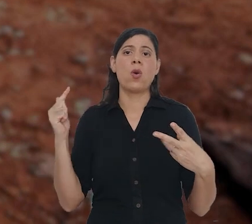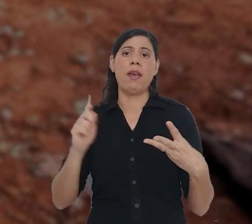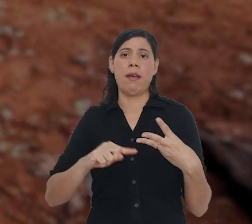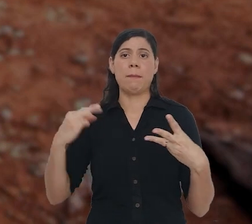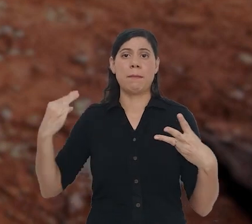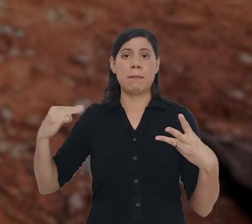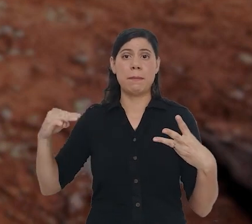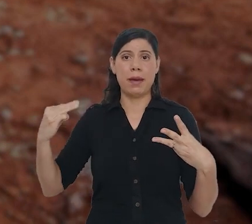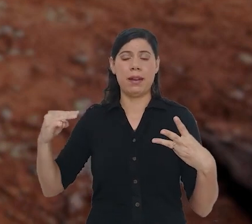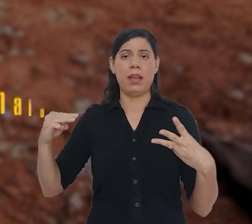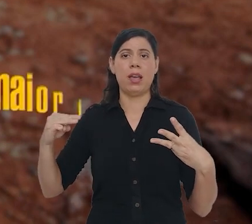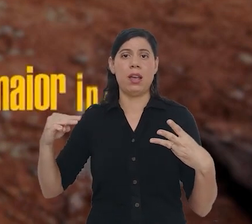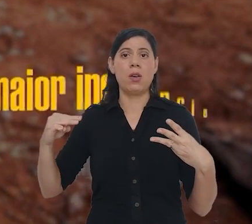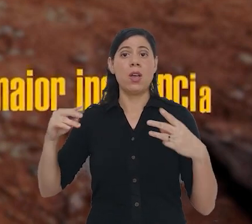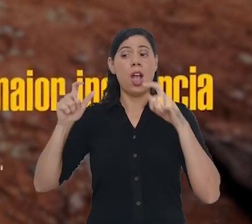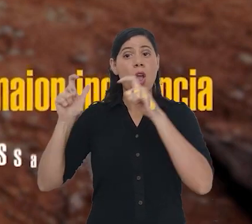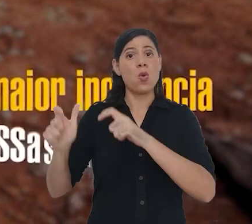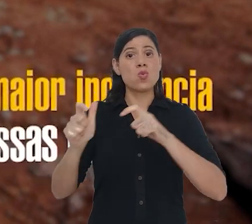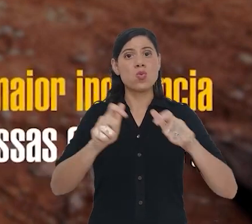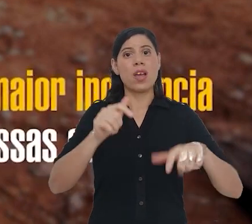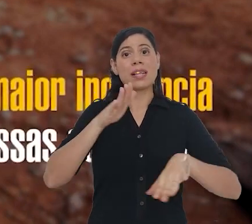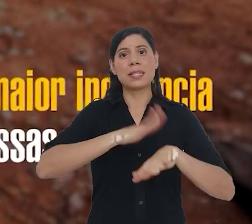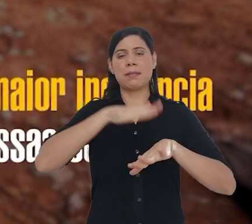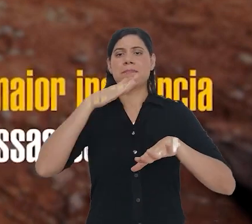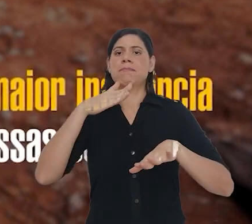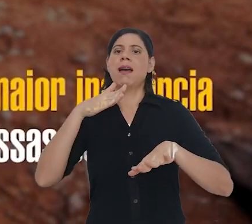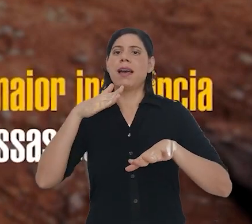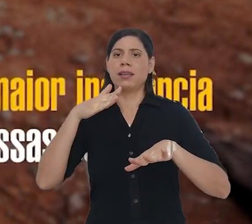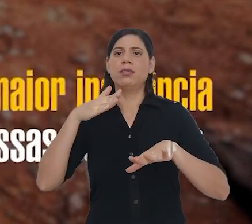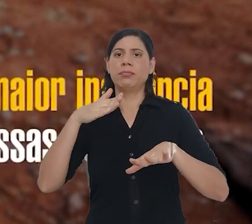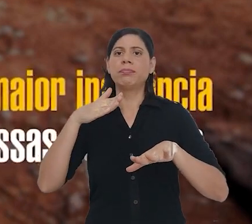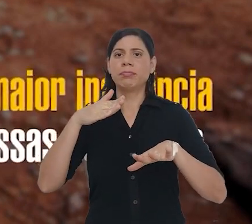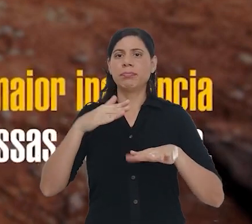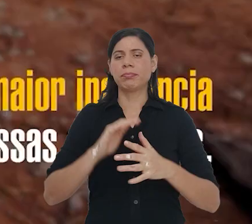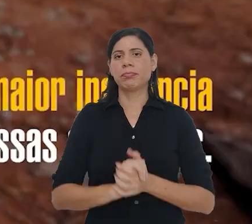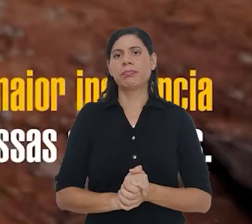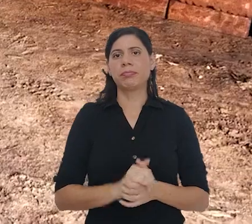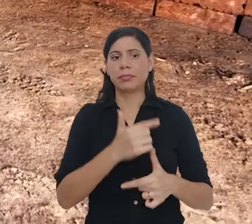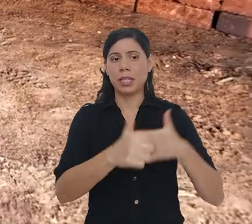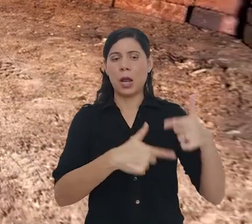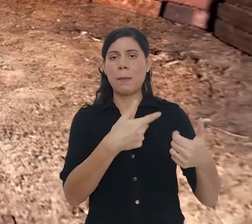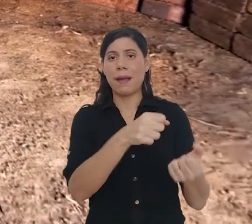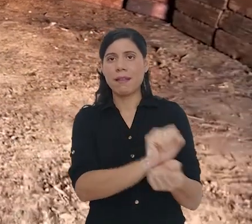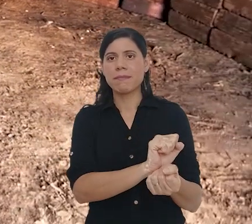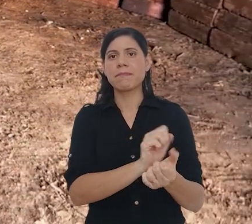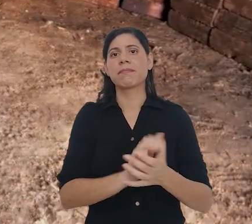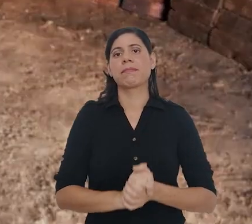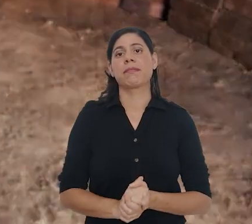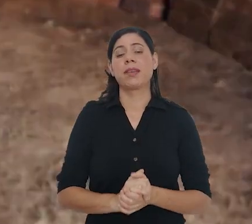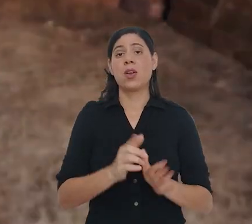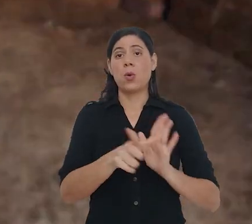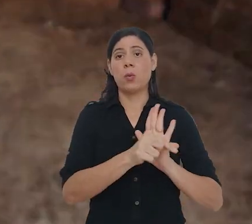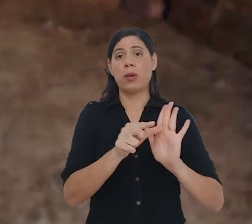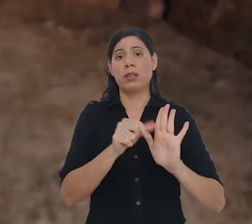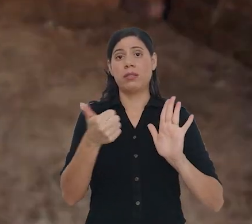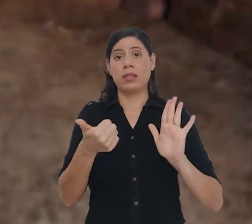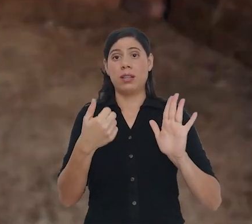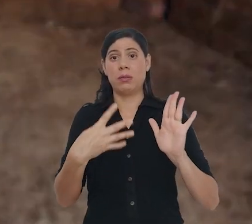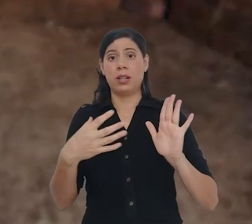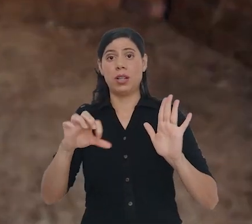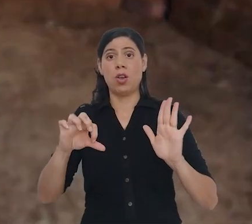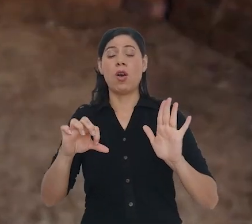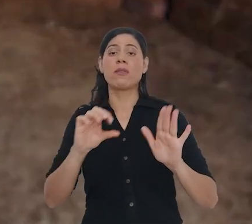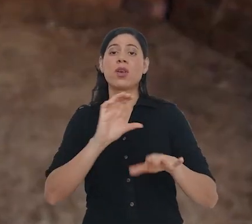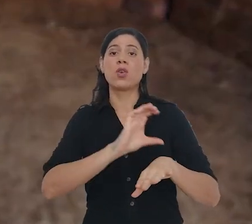Maranhão figuram como regiões onde há maior incidência rural nessas condições. De acordo com o artigo 149 do